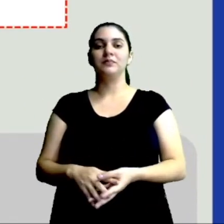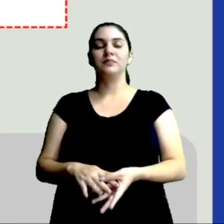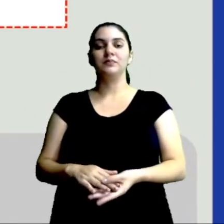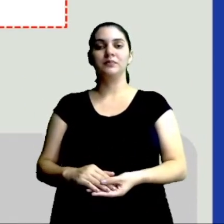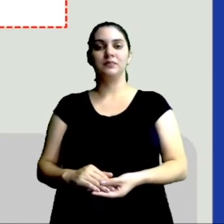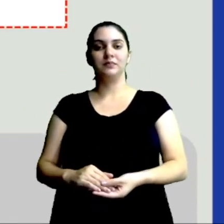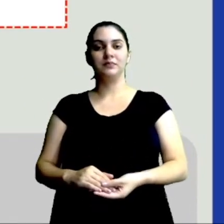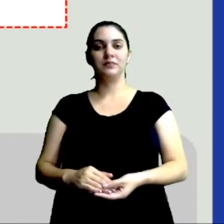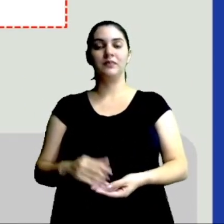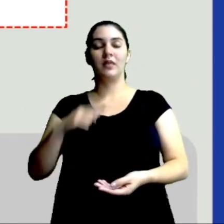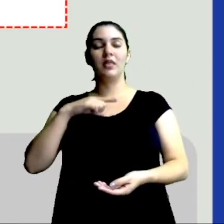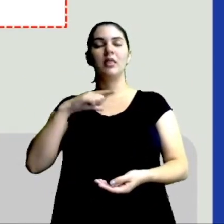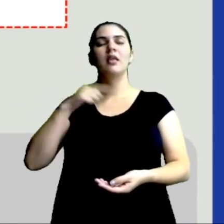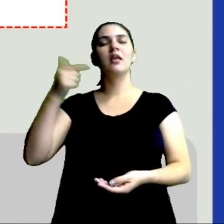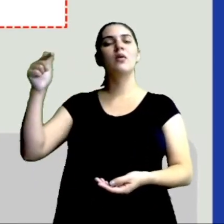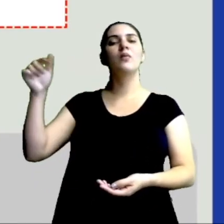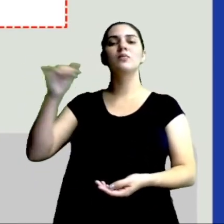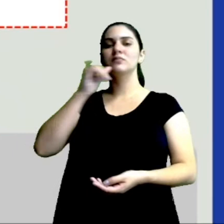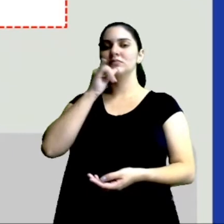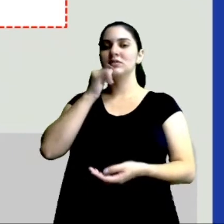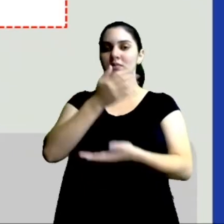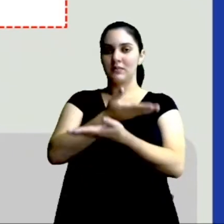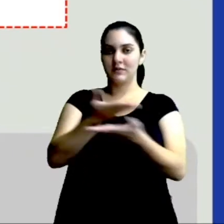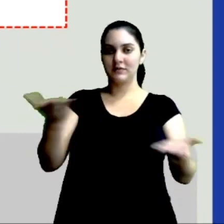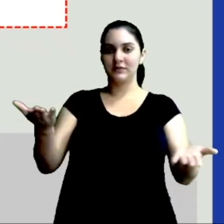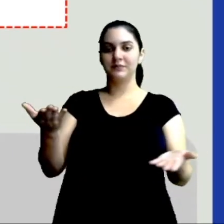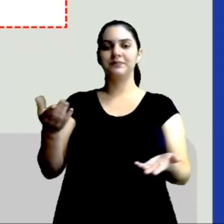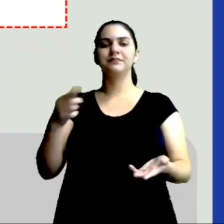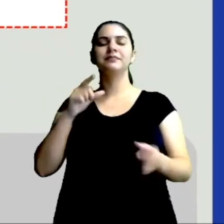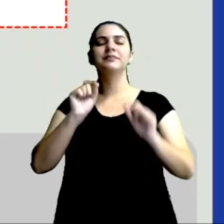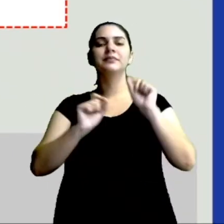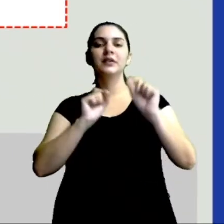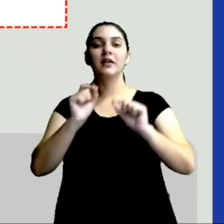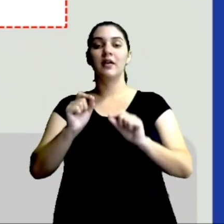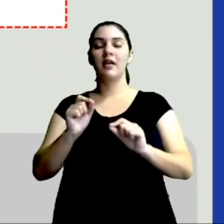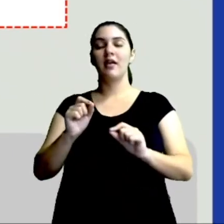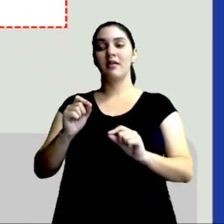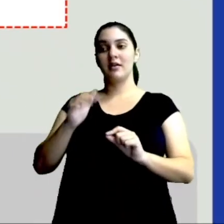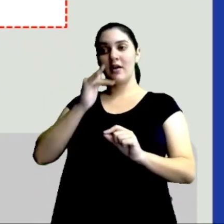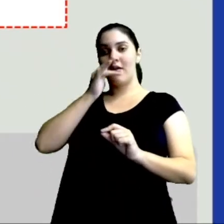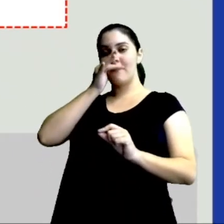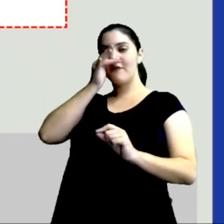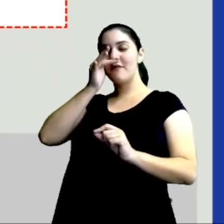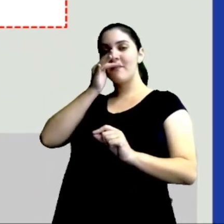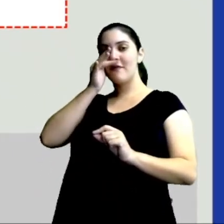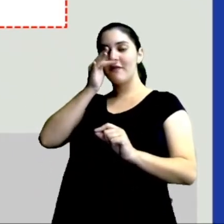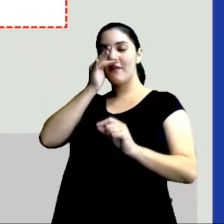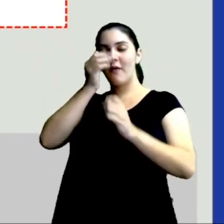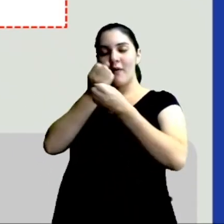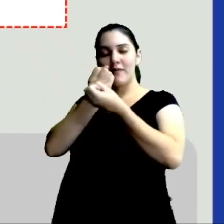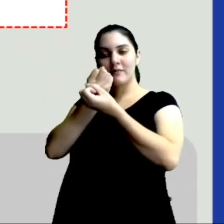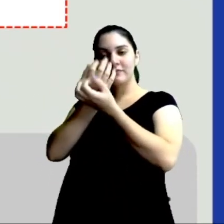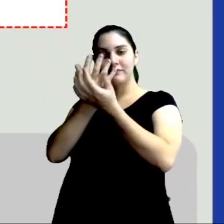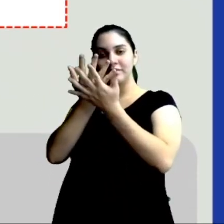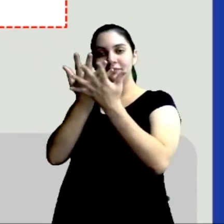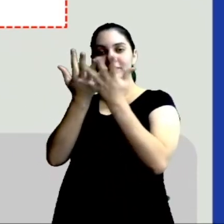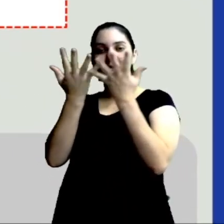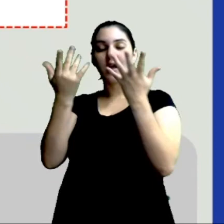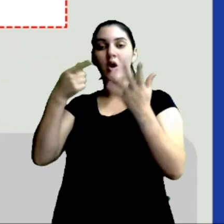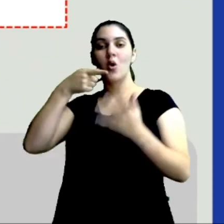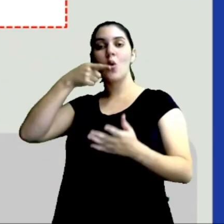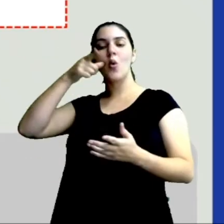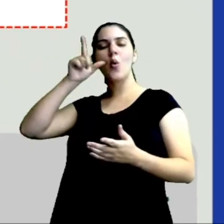Trouxe aqui outros exemplos para vocês. Então, temos aqui, ó, as flores desabrocharam ontem. Então, essas